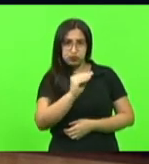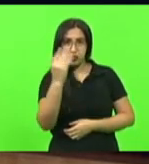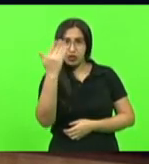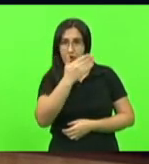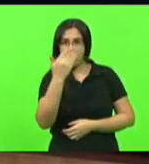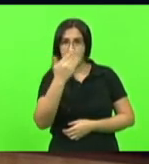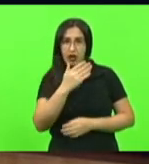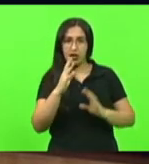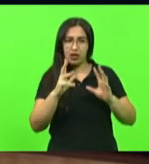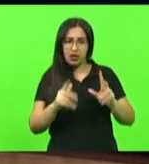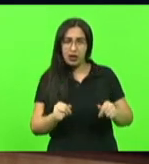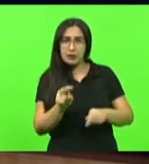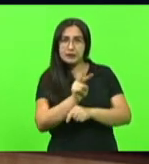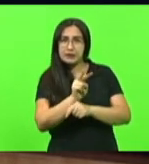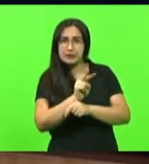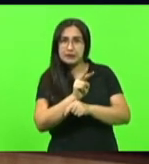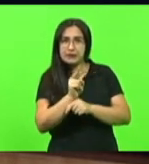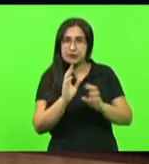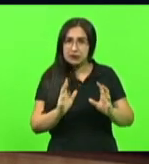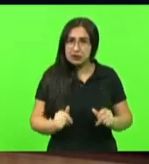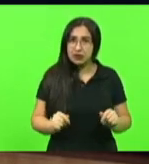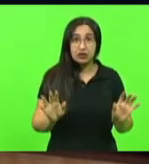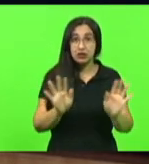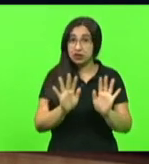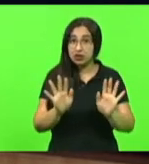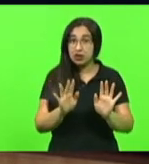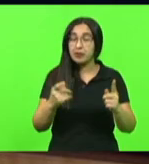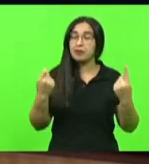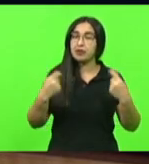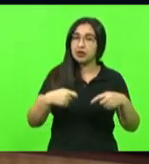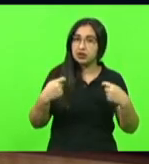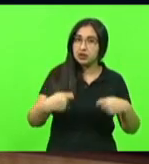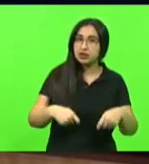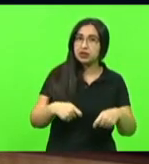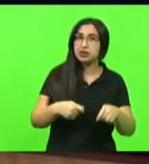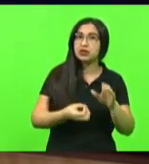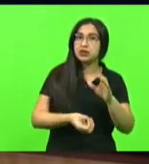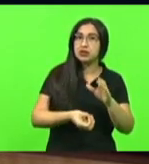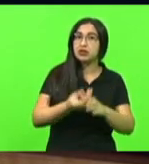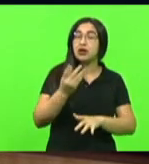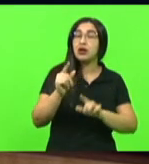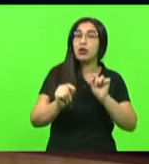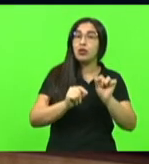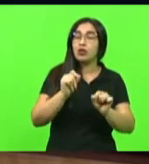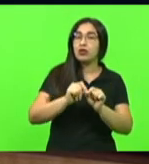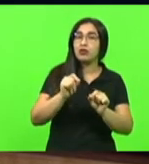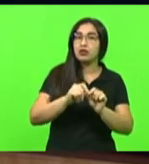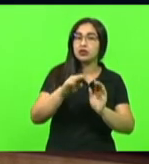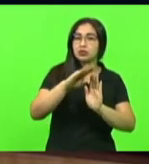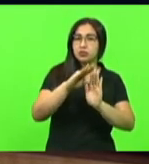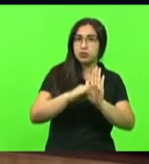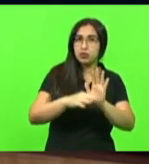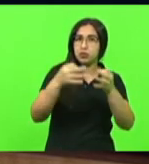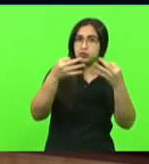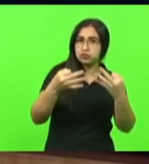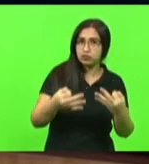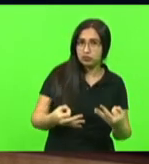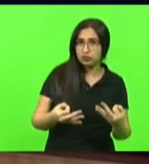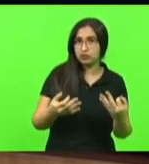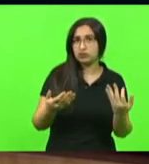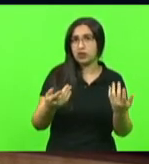disso. o que nós precisamos é criar normas adequadas àquela realidade, mas não